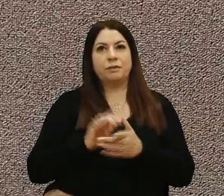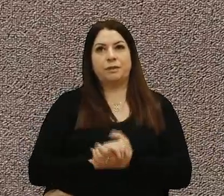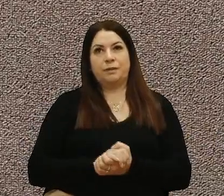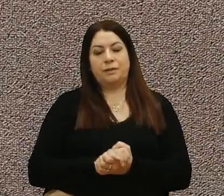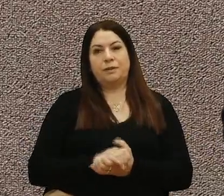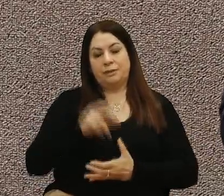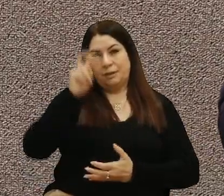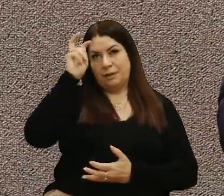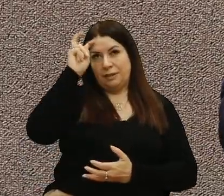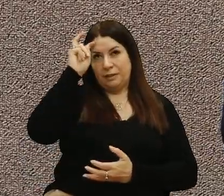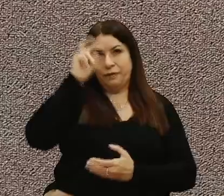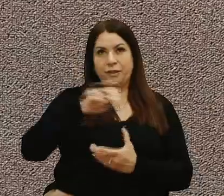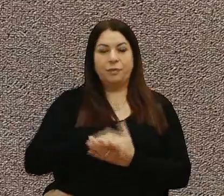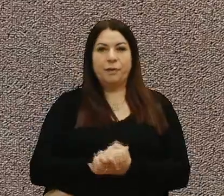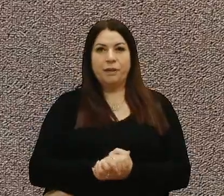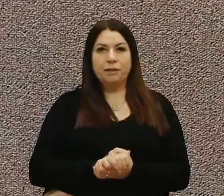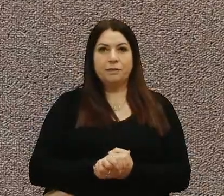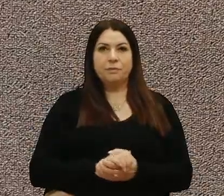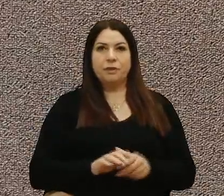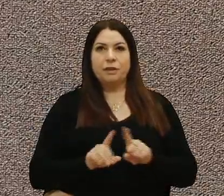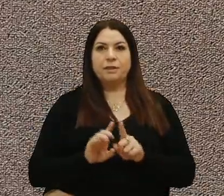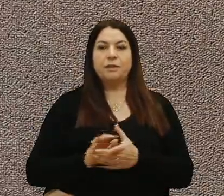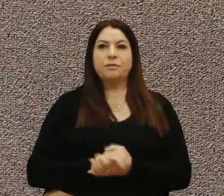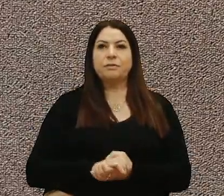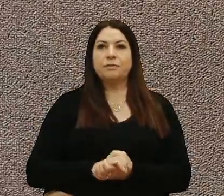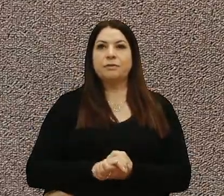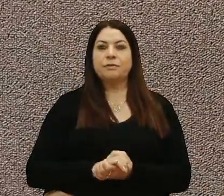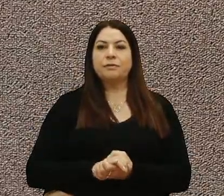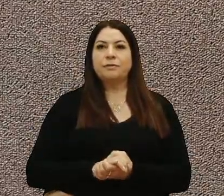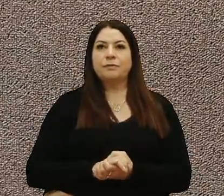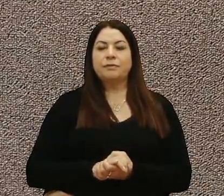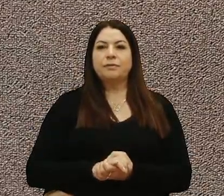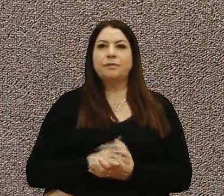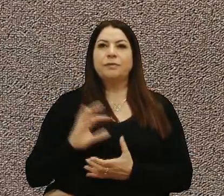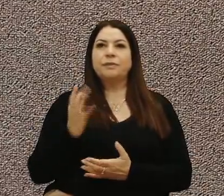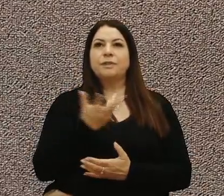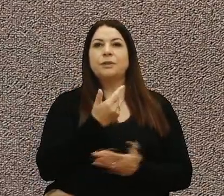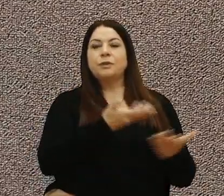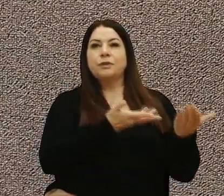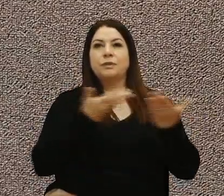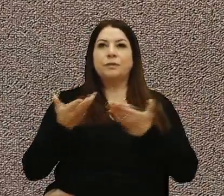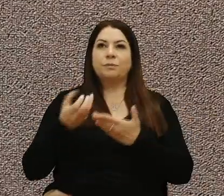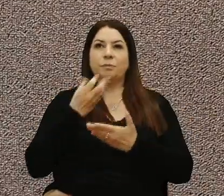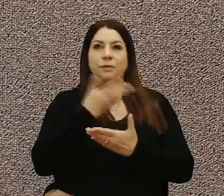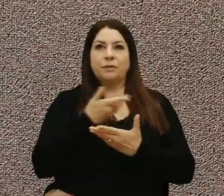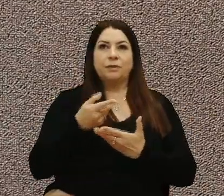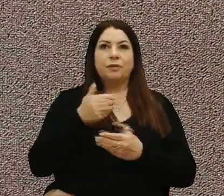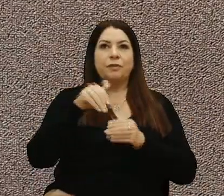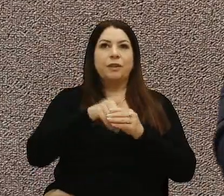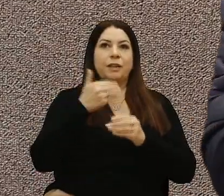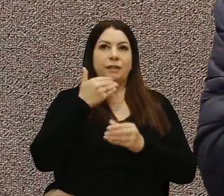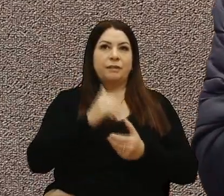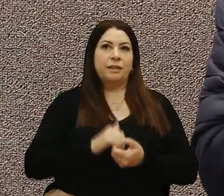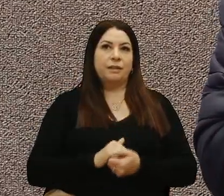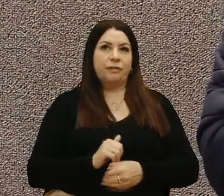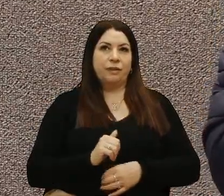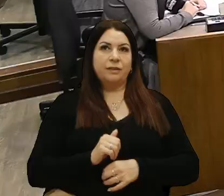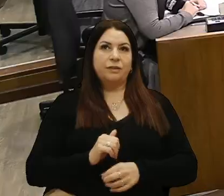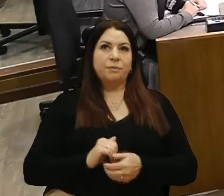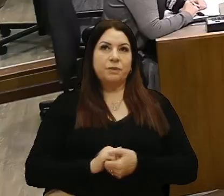quinta-feira que nós possamos fazer essa reunião com todos os atores envolvidos e ficam todos convidados, tá bom? Votarei favorável, senhor presidente. Muito